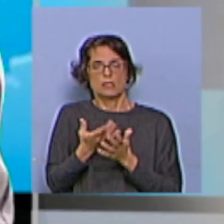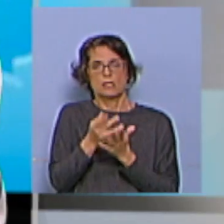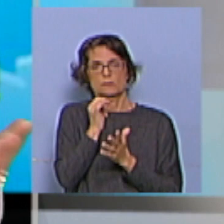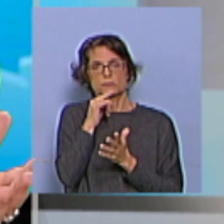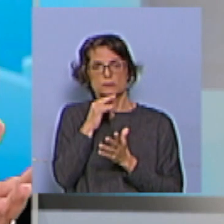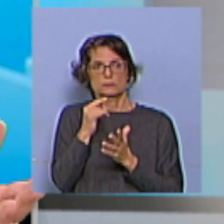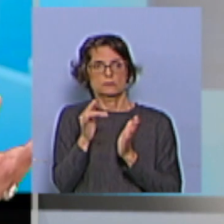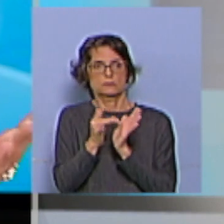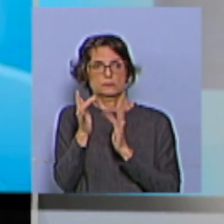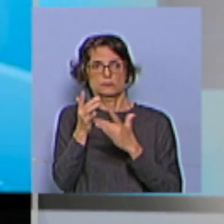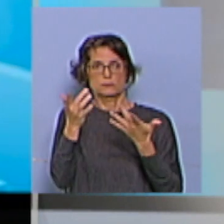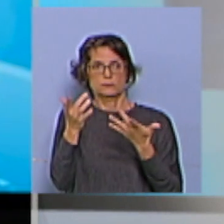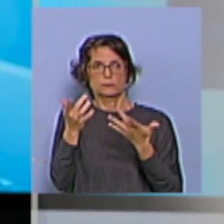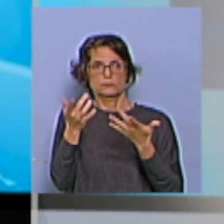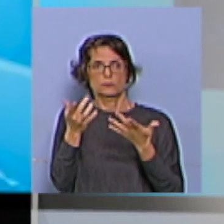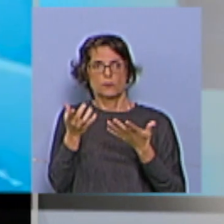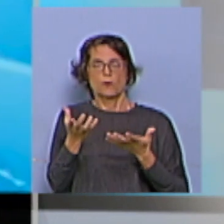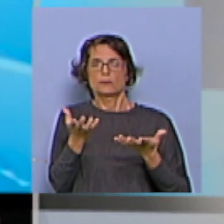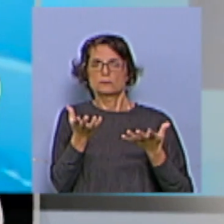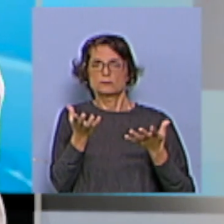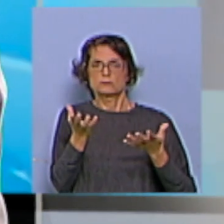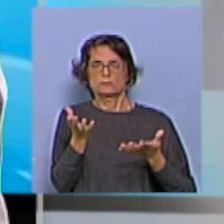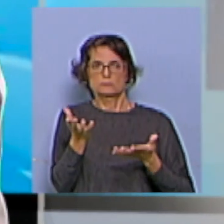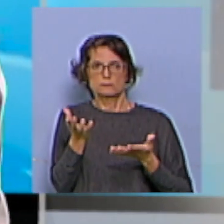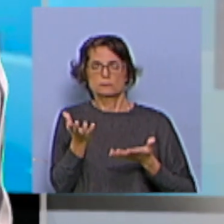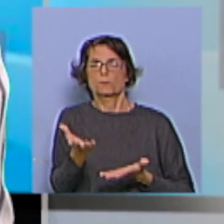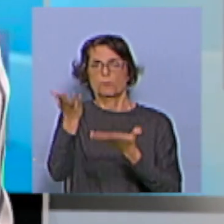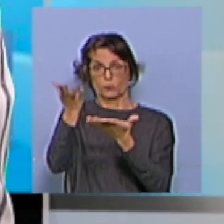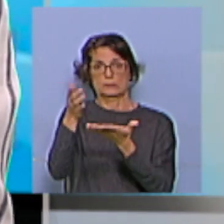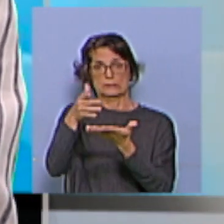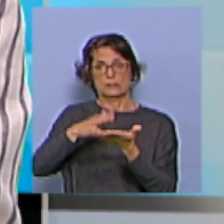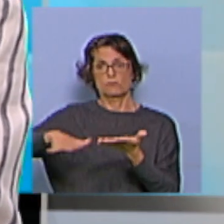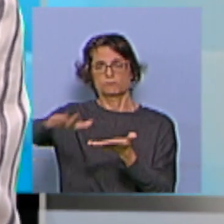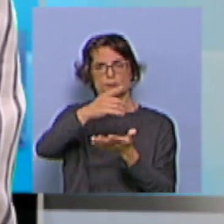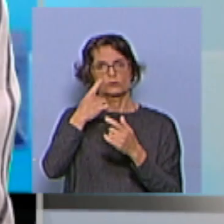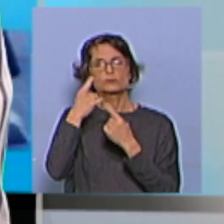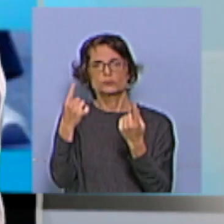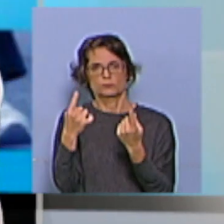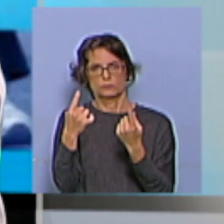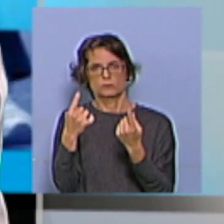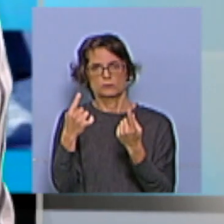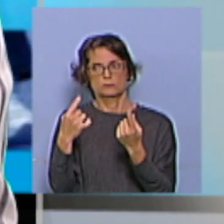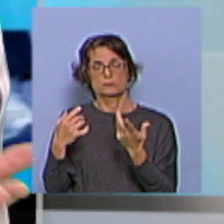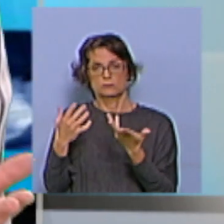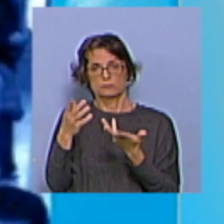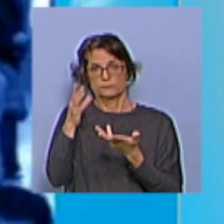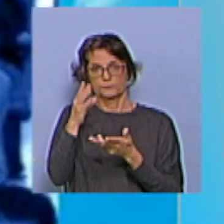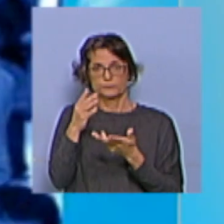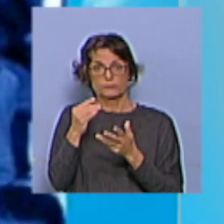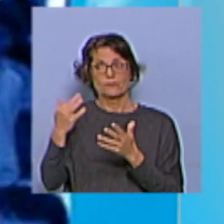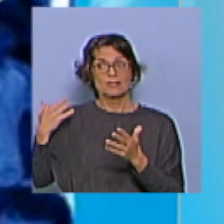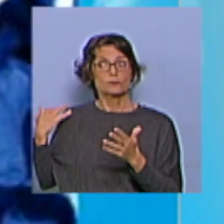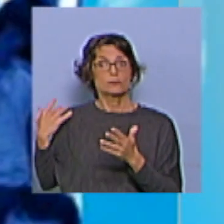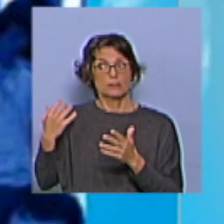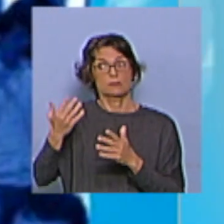muito tempo não foi possível fazê-lo, temendo-se que houvesse algum desrespeito. Graças a Deus, neste momento, há um